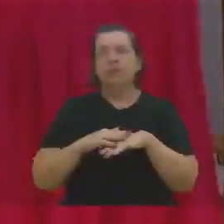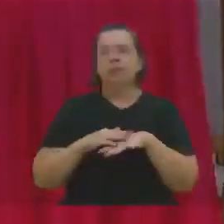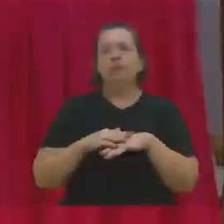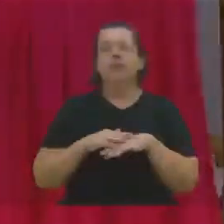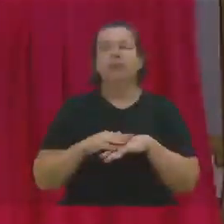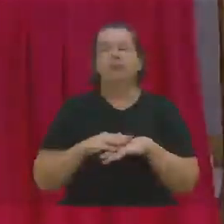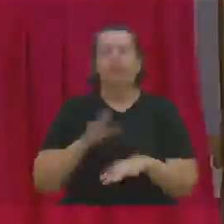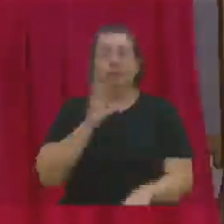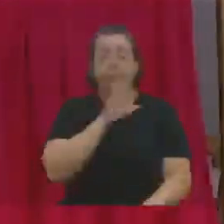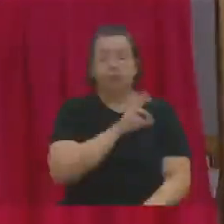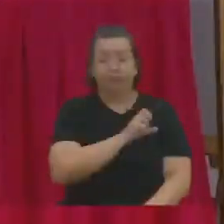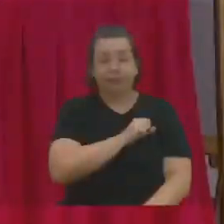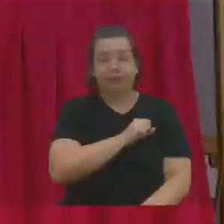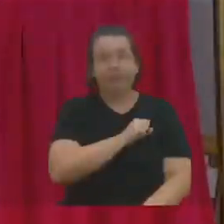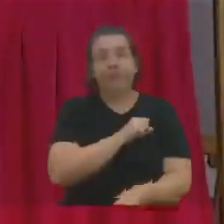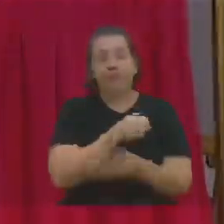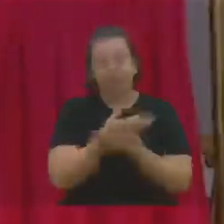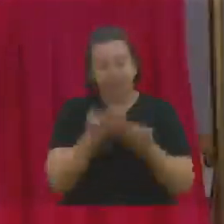Amados,